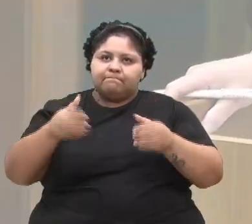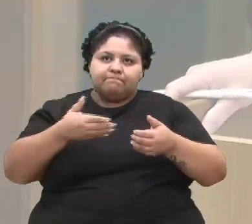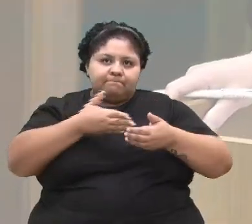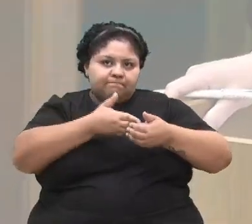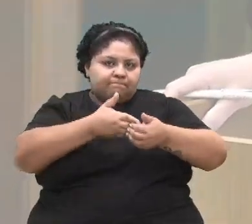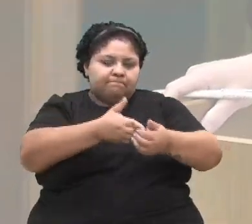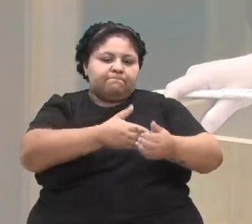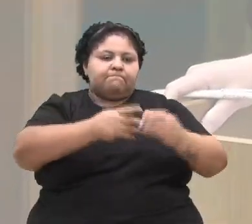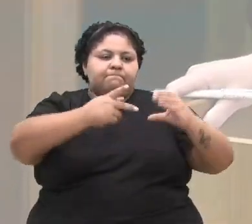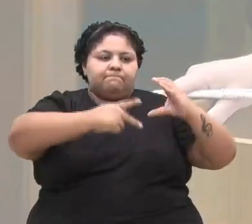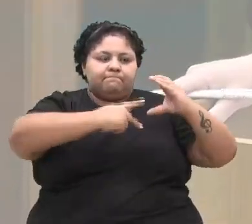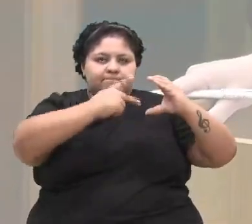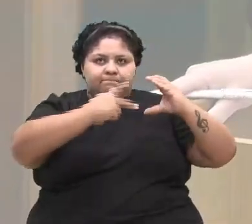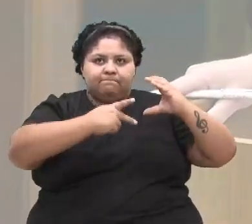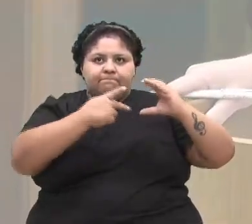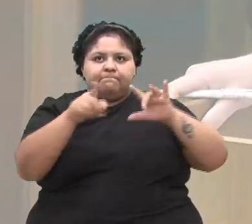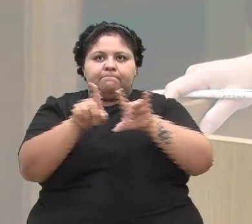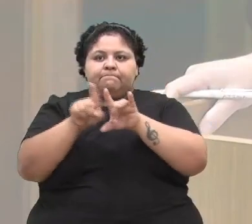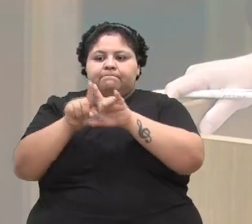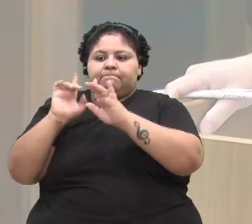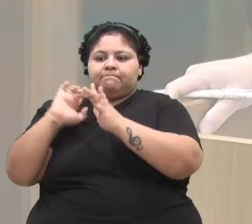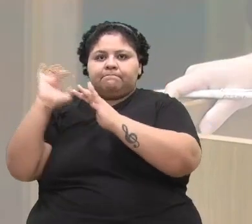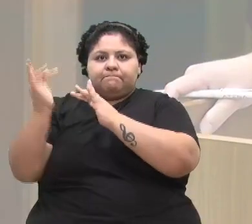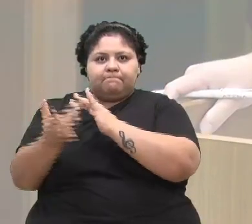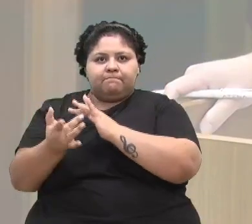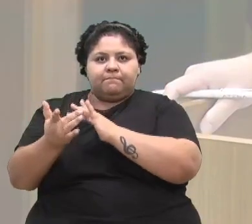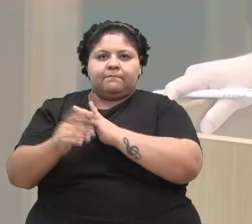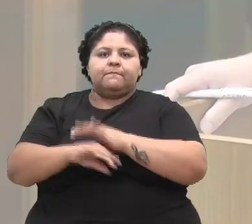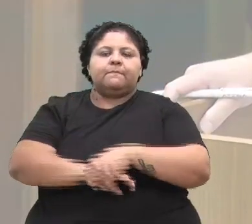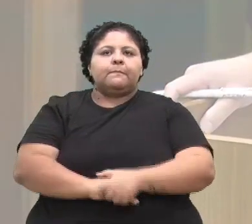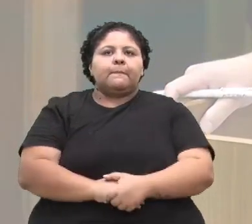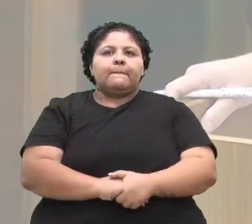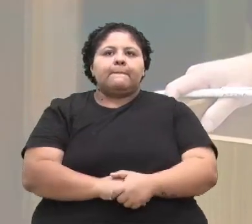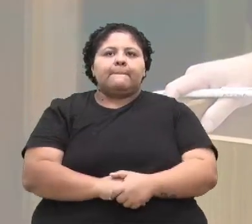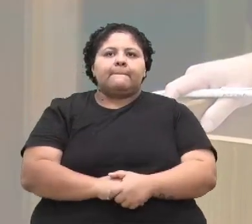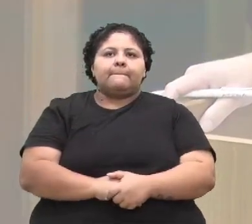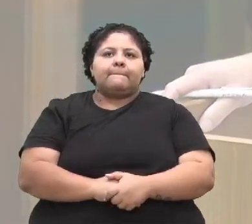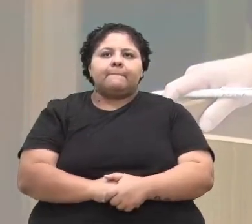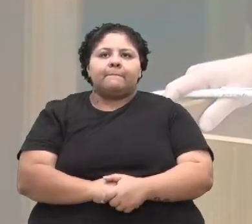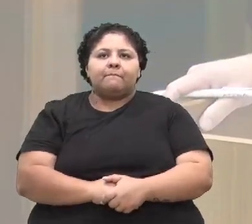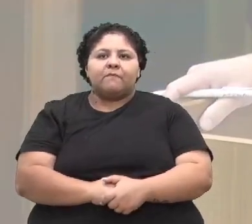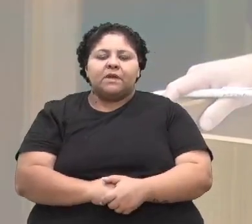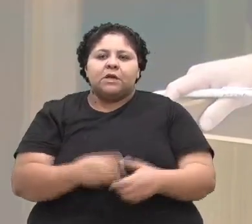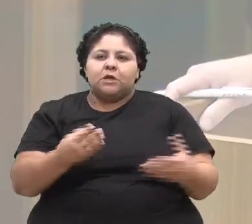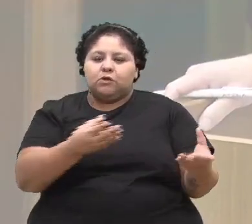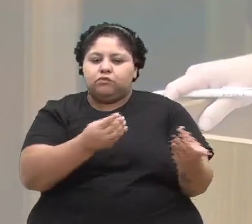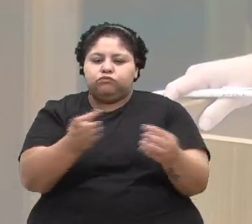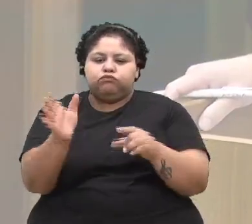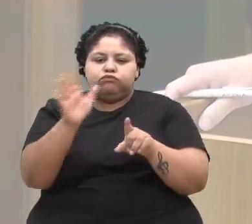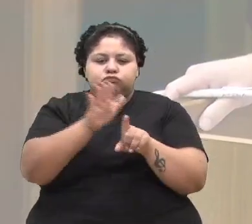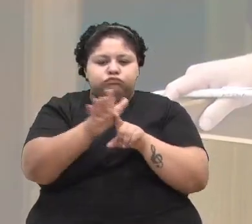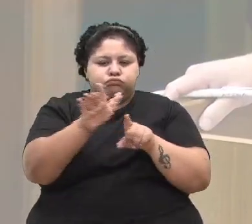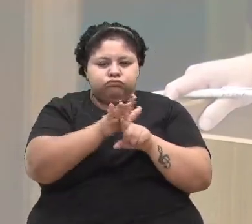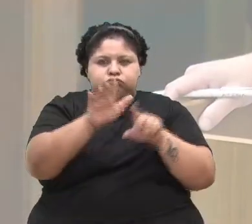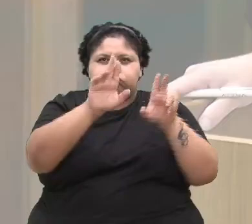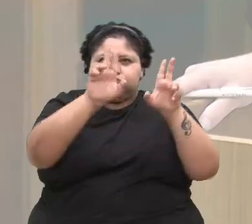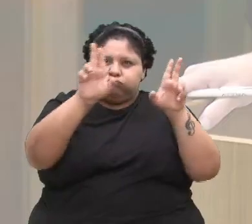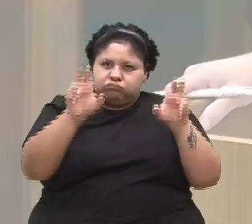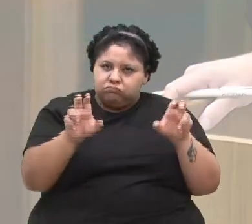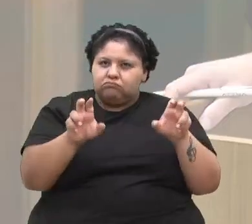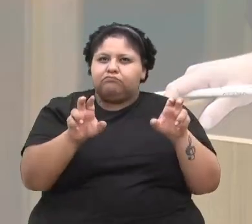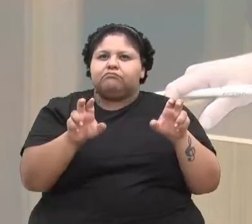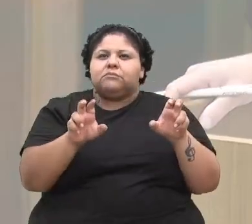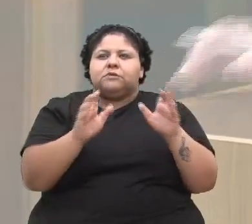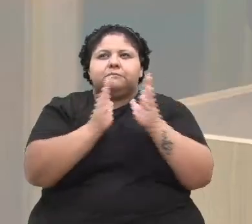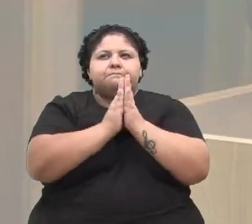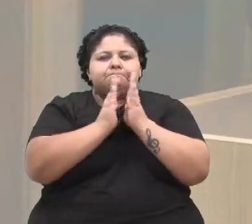TV Câmara e pelas nossas redes sociais. Diante de tantas demandas, diante de tantos assuntos, diante de tantos